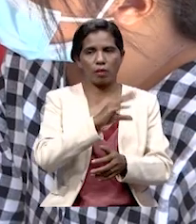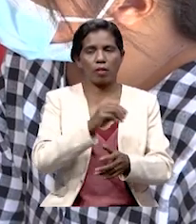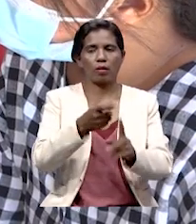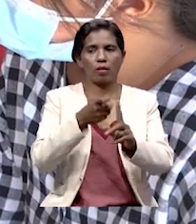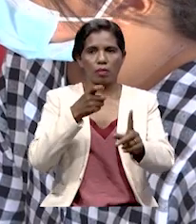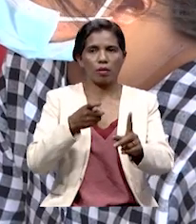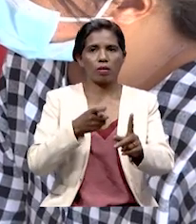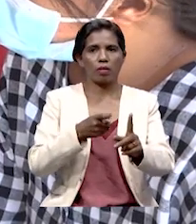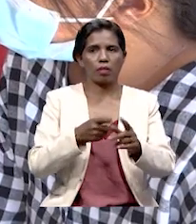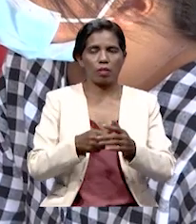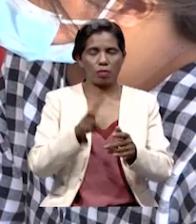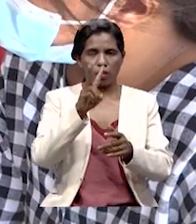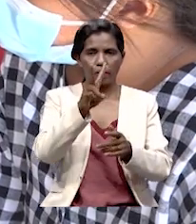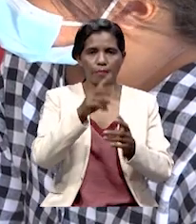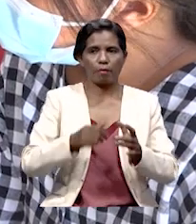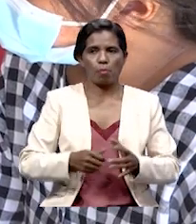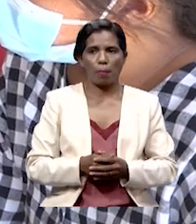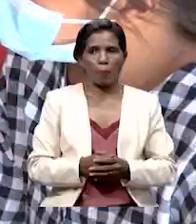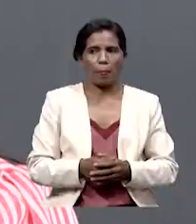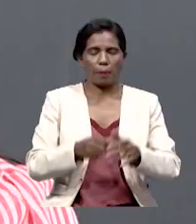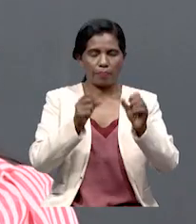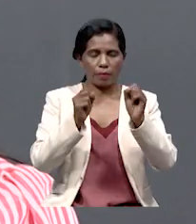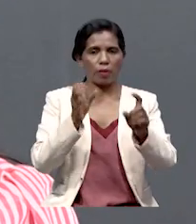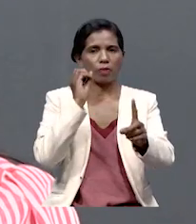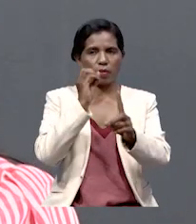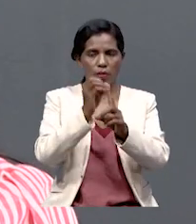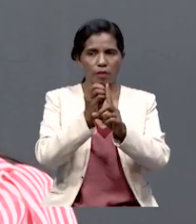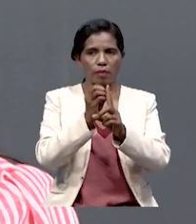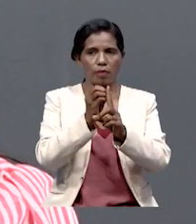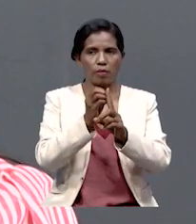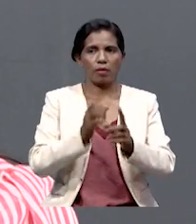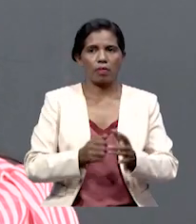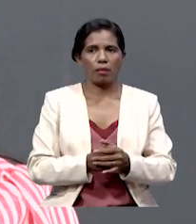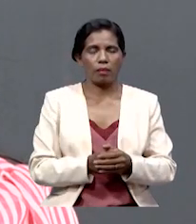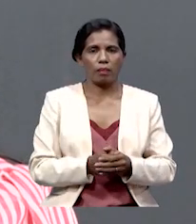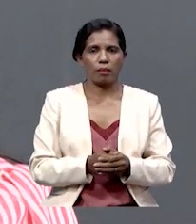parte ruane, para atu ni objektif ni atu